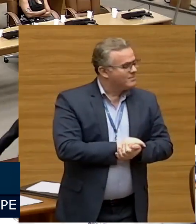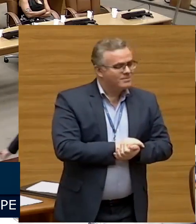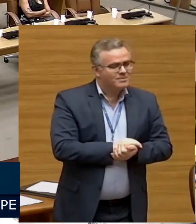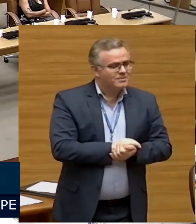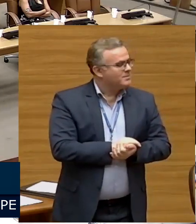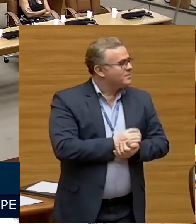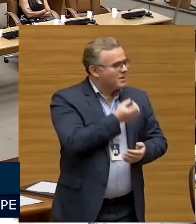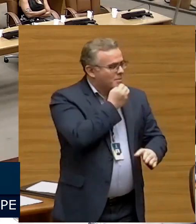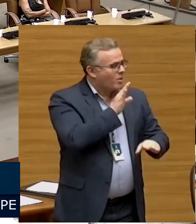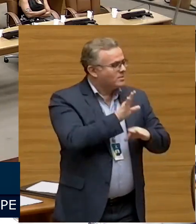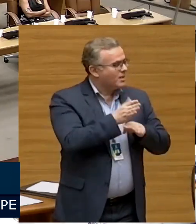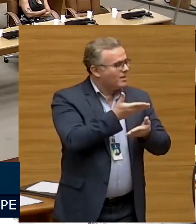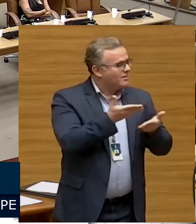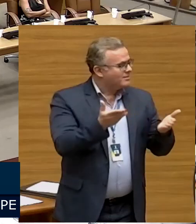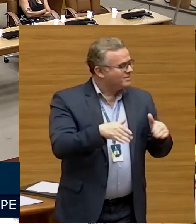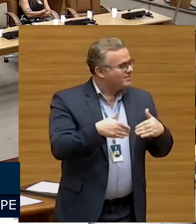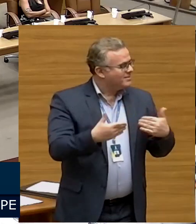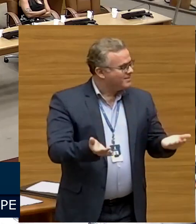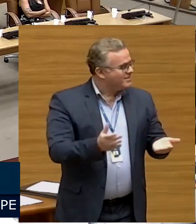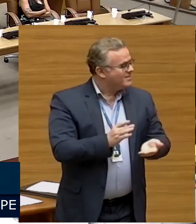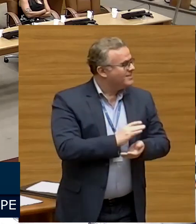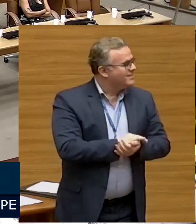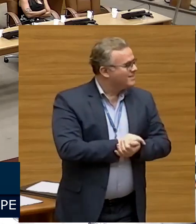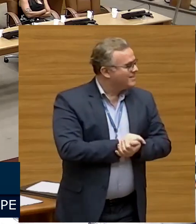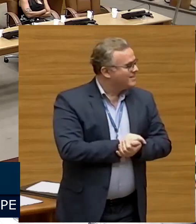Boa tarde.